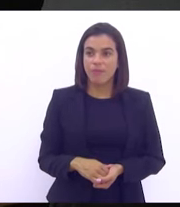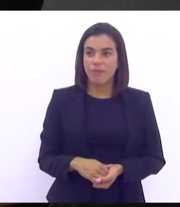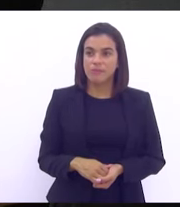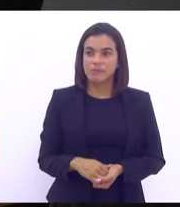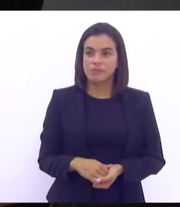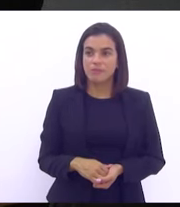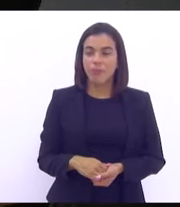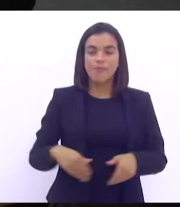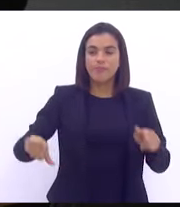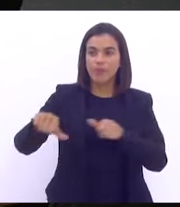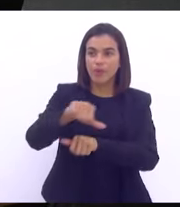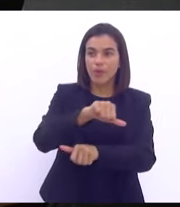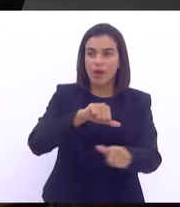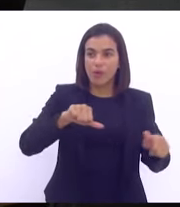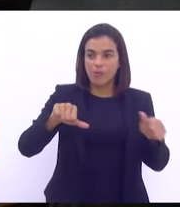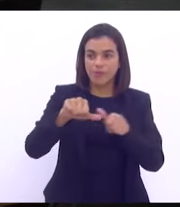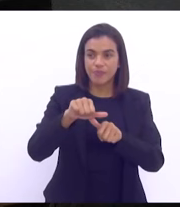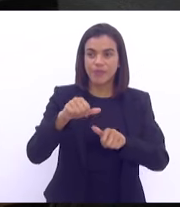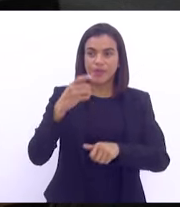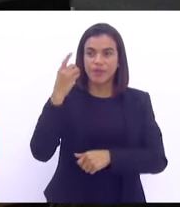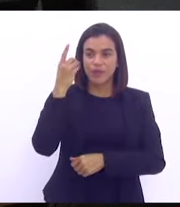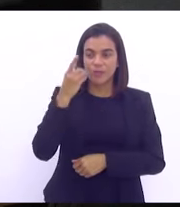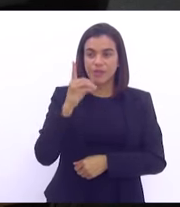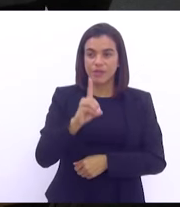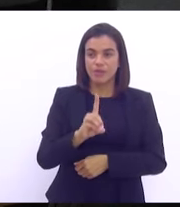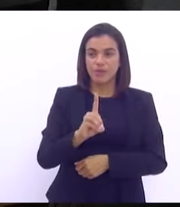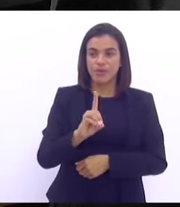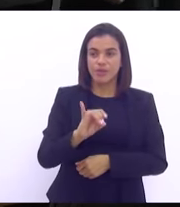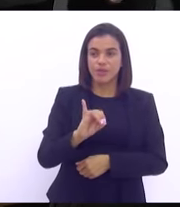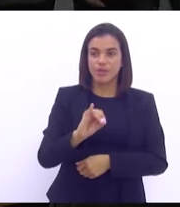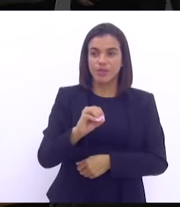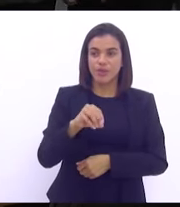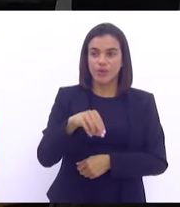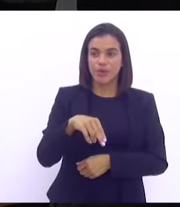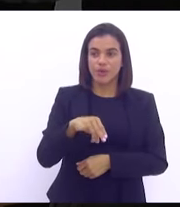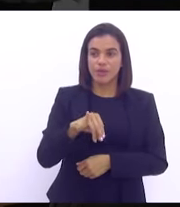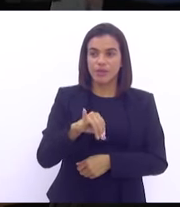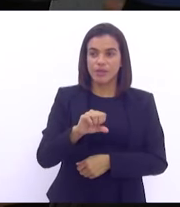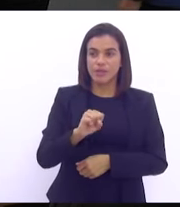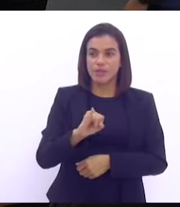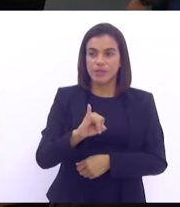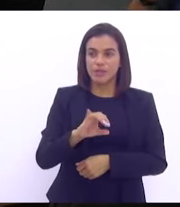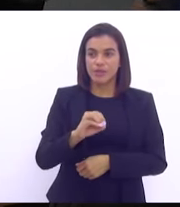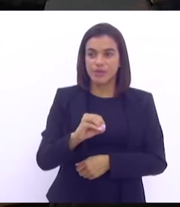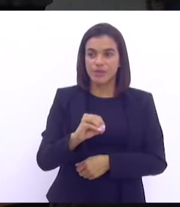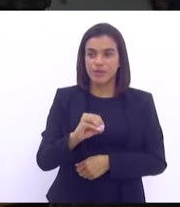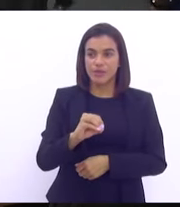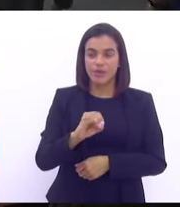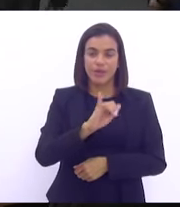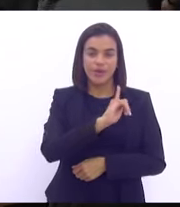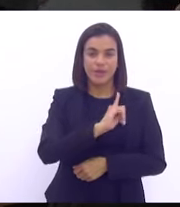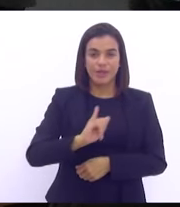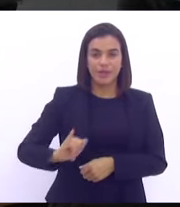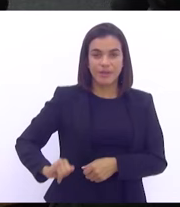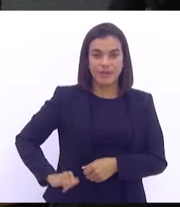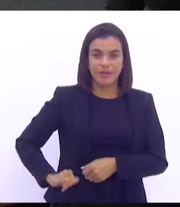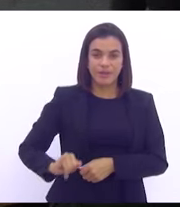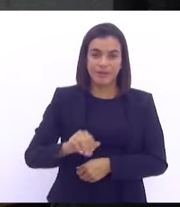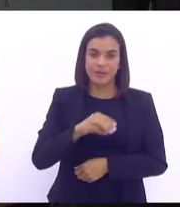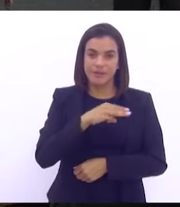Houve uma mudança aí, é o nobre deputado Dionísio Lins, o imperador de Madureira.